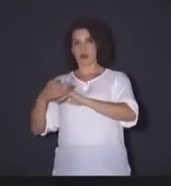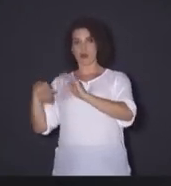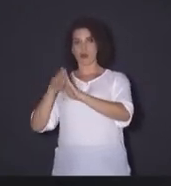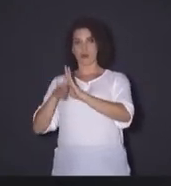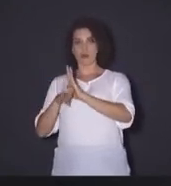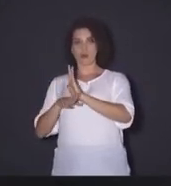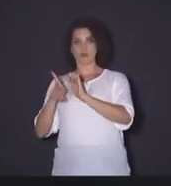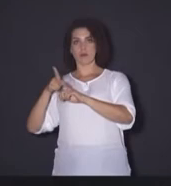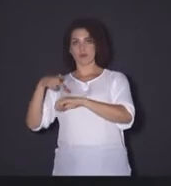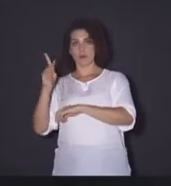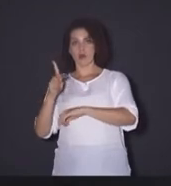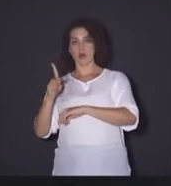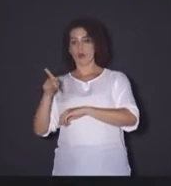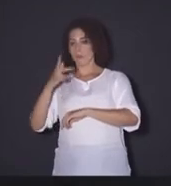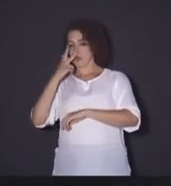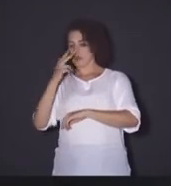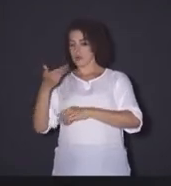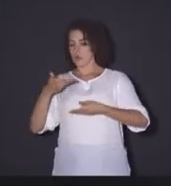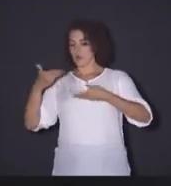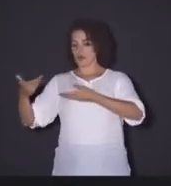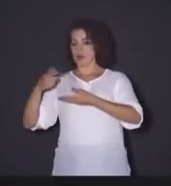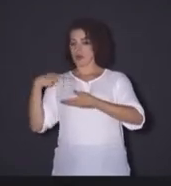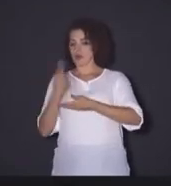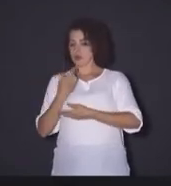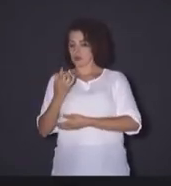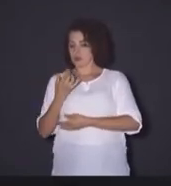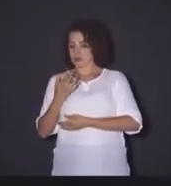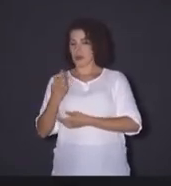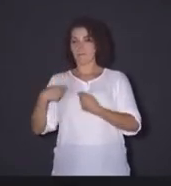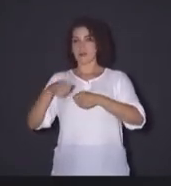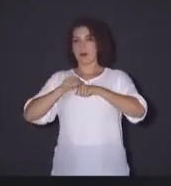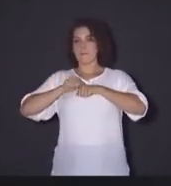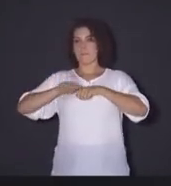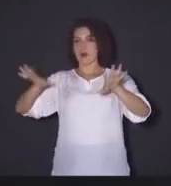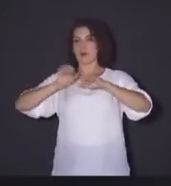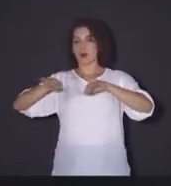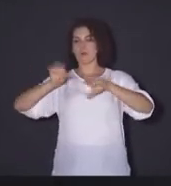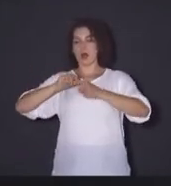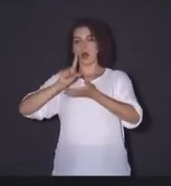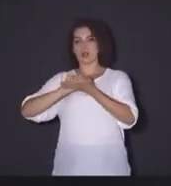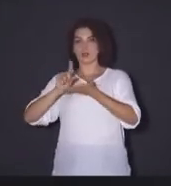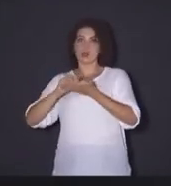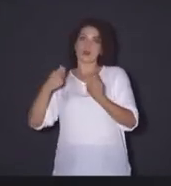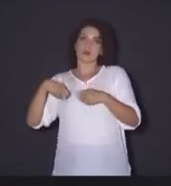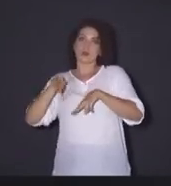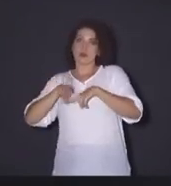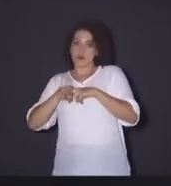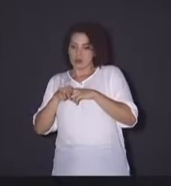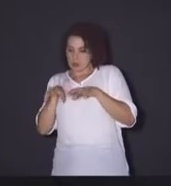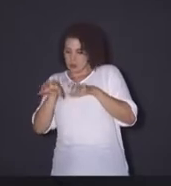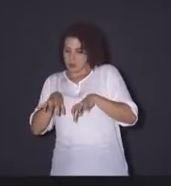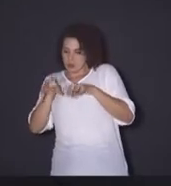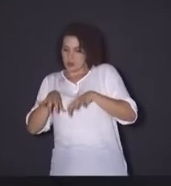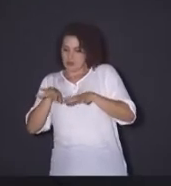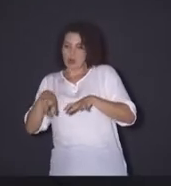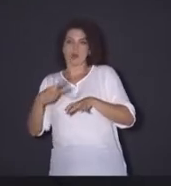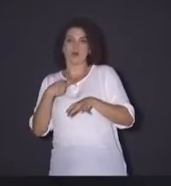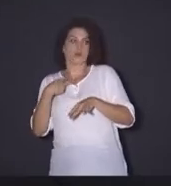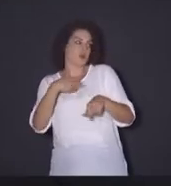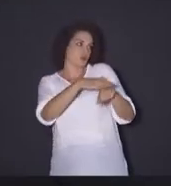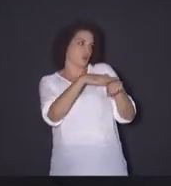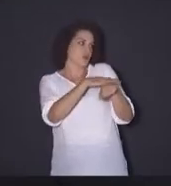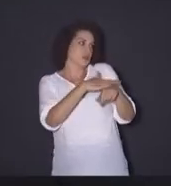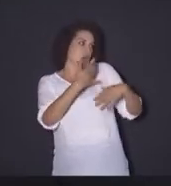convidam a gente o isolamento não é tem que publicar não sei quantos artigos publicados sentar e escrever para se inscrever não posso ficar conversando não